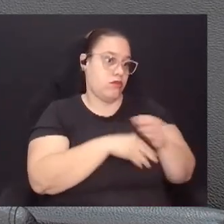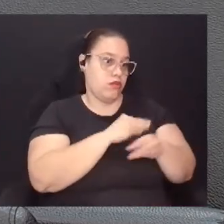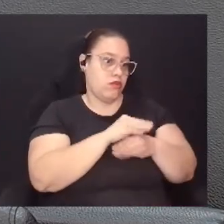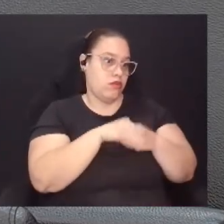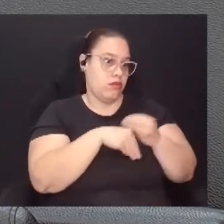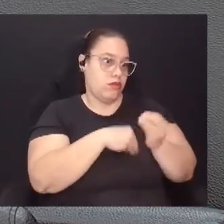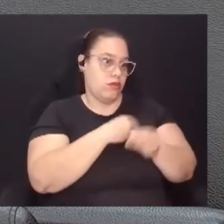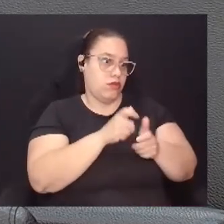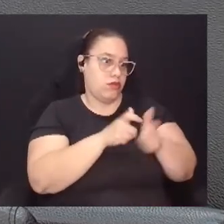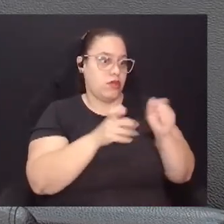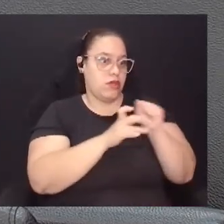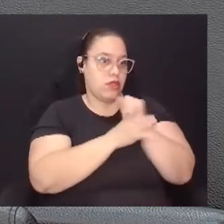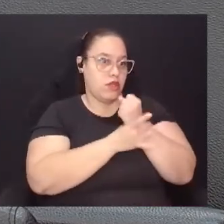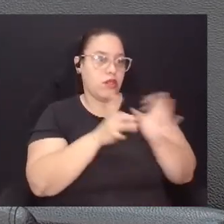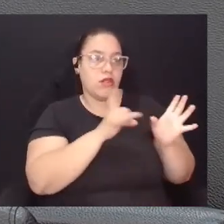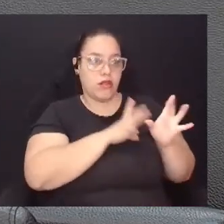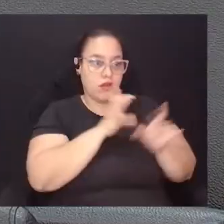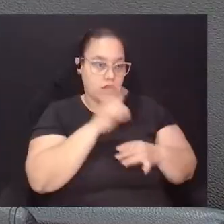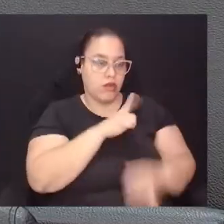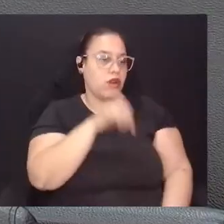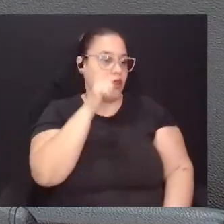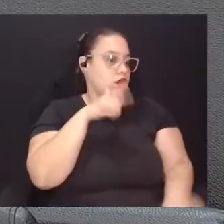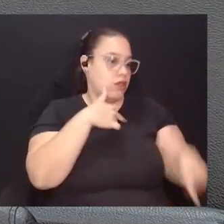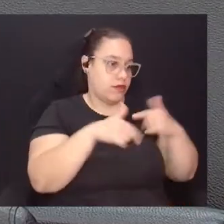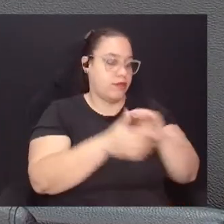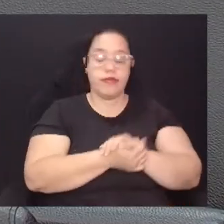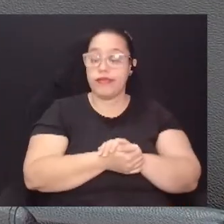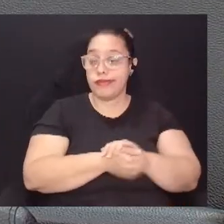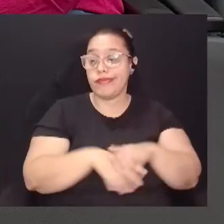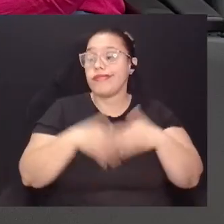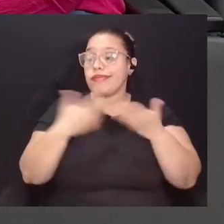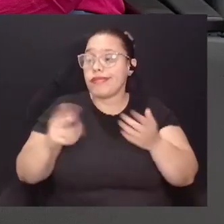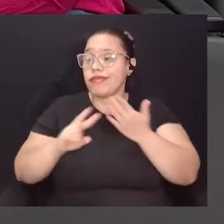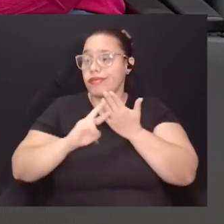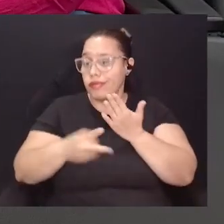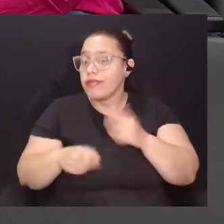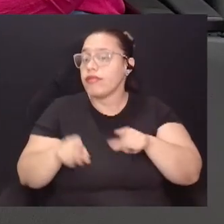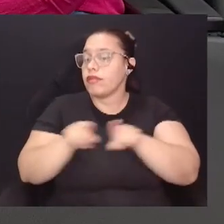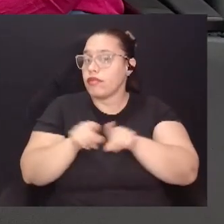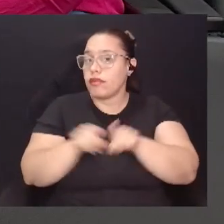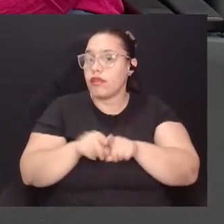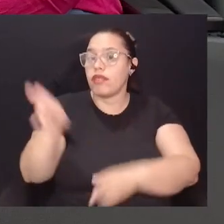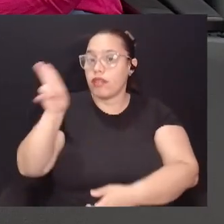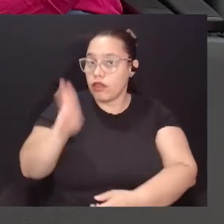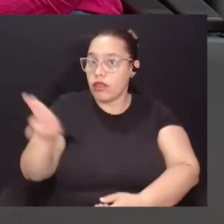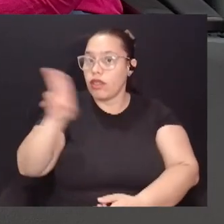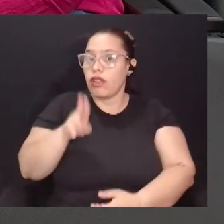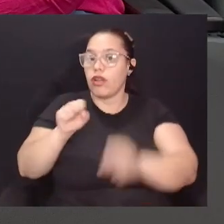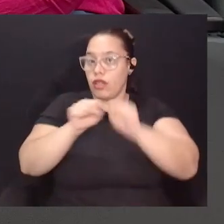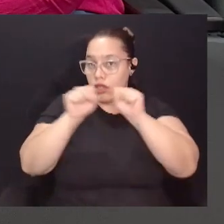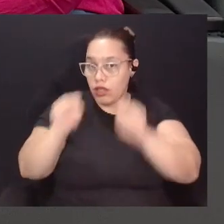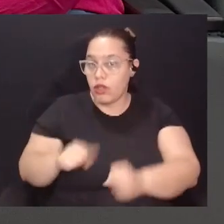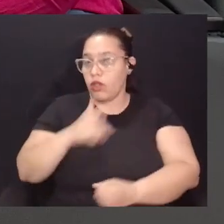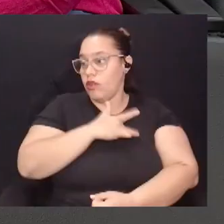isso virou uma situação muito grande de insegurança e medo para essas trabalhadoras. E isso acaba impactando também em quem utiliza, né,